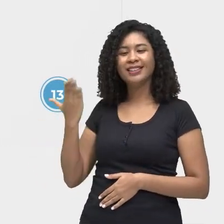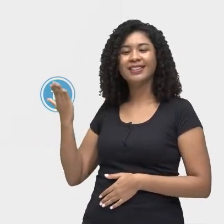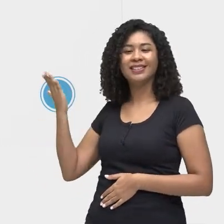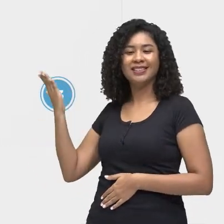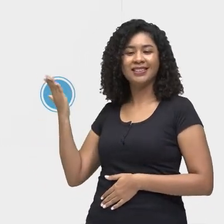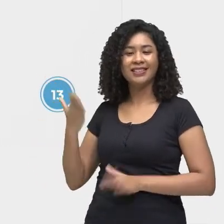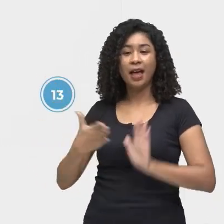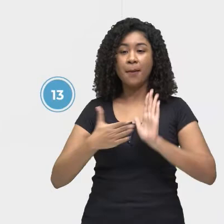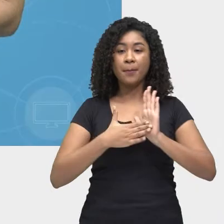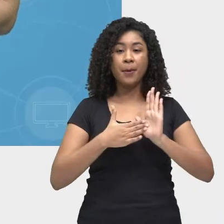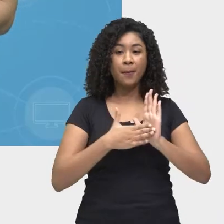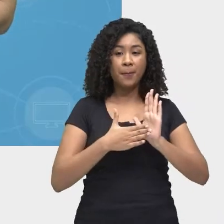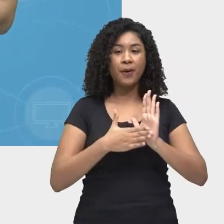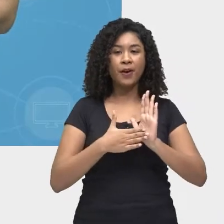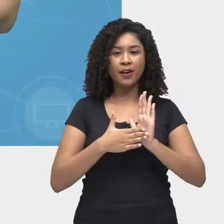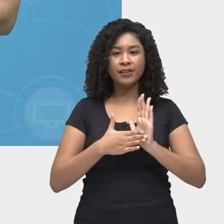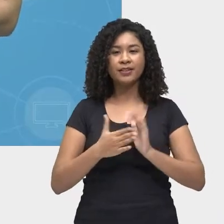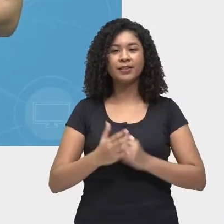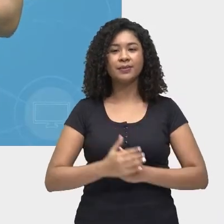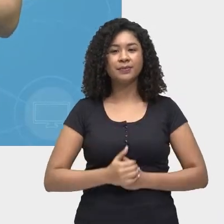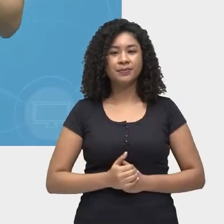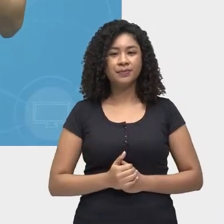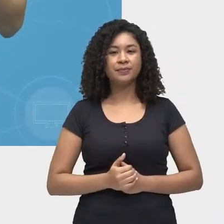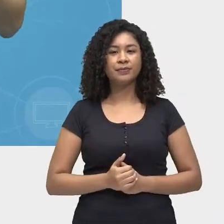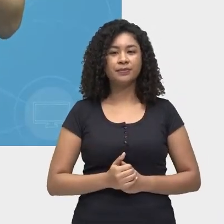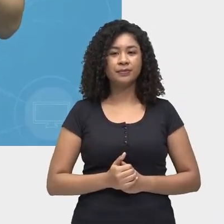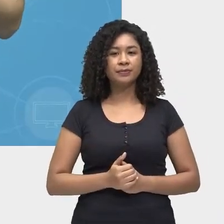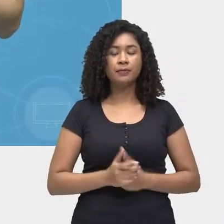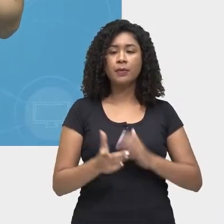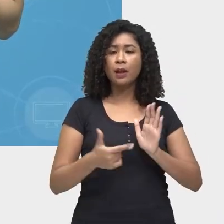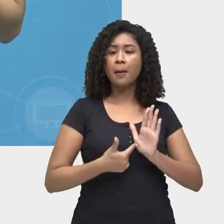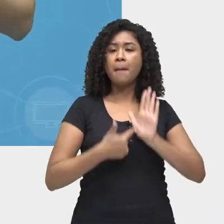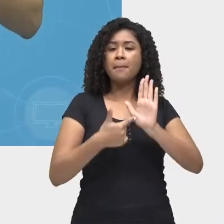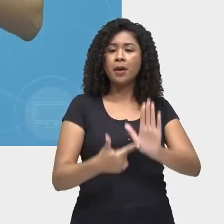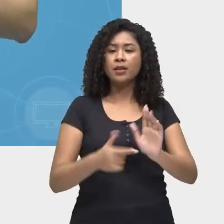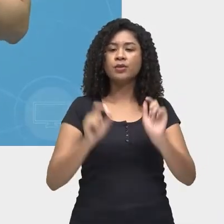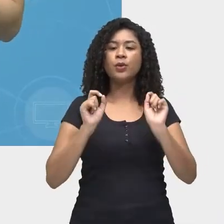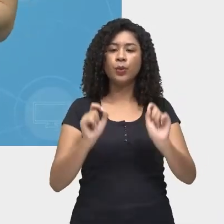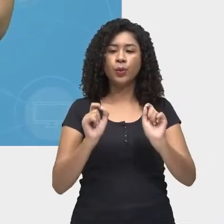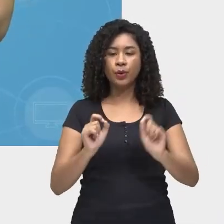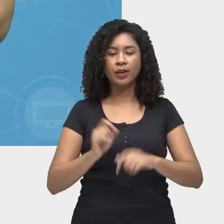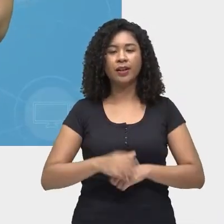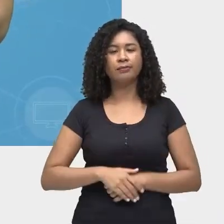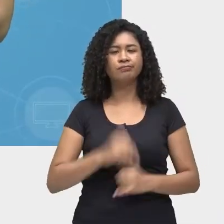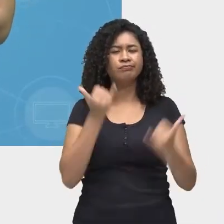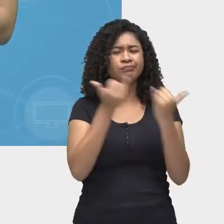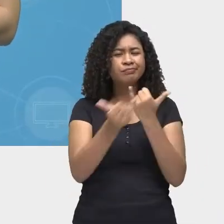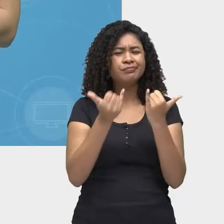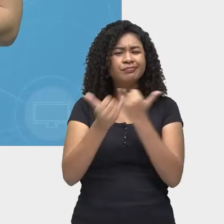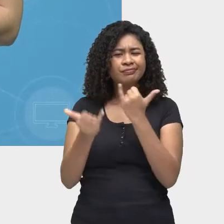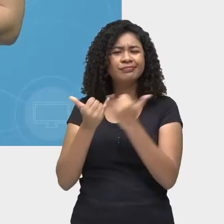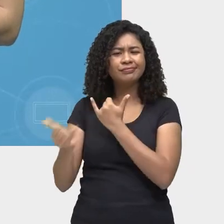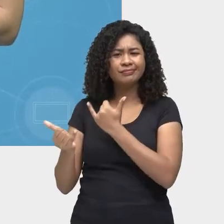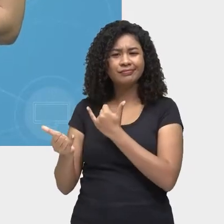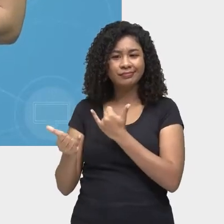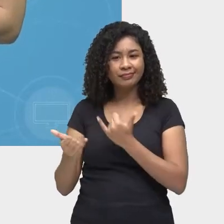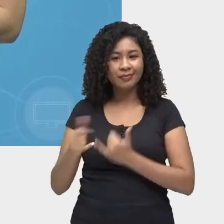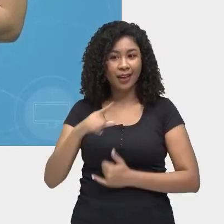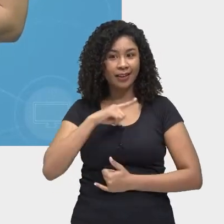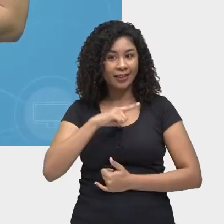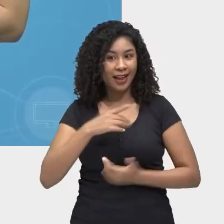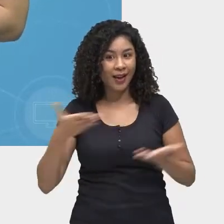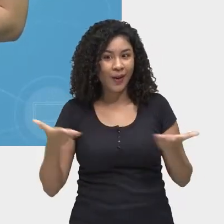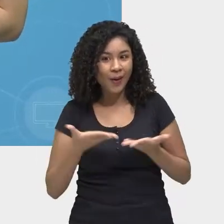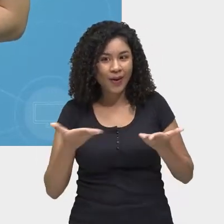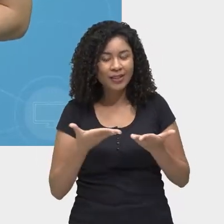composto por Rutherford, ele apresentou uma estrutura bem semelhante com a que temos hoje, né? Como